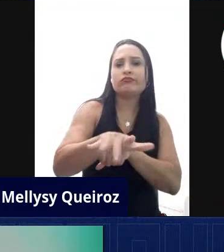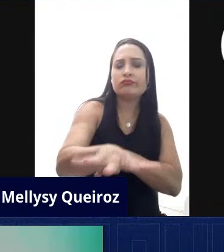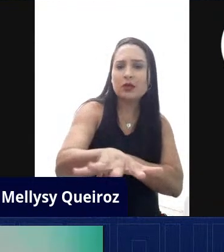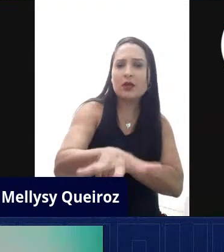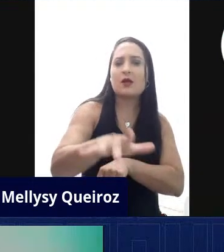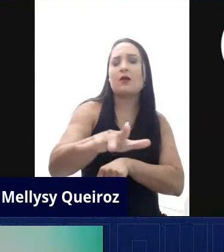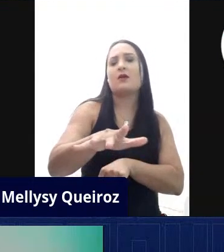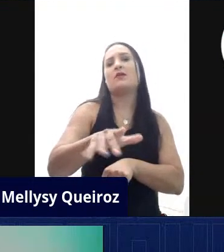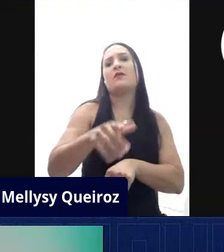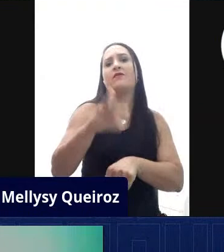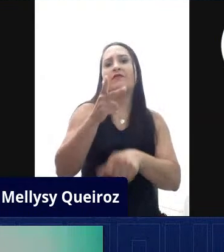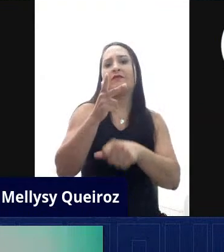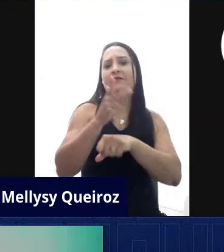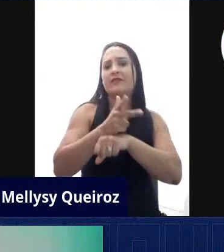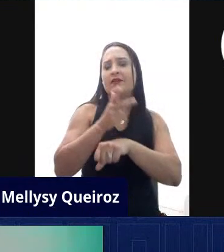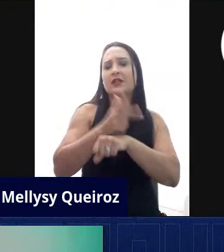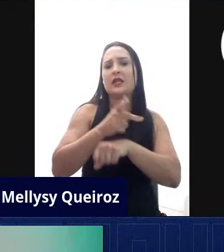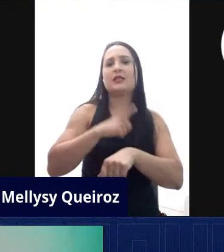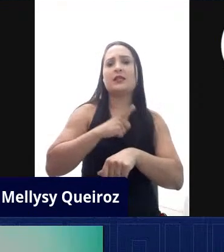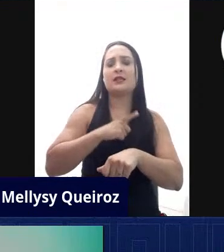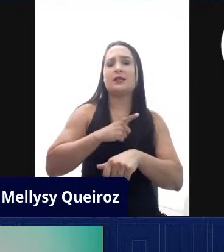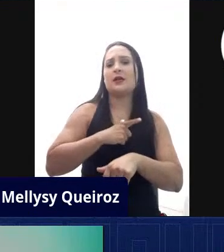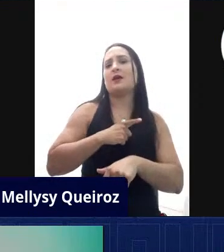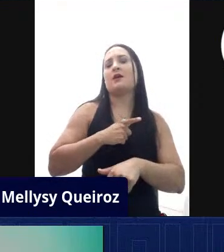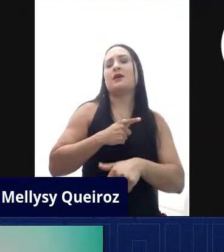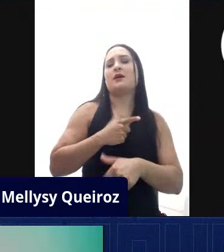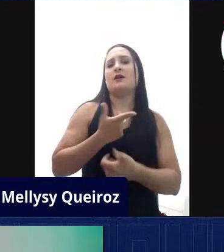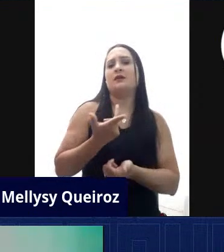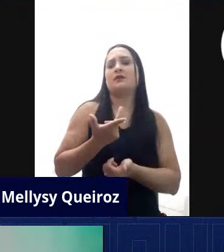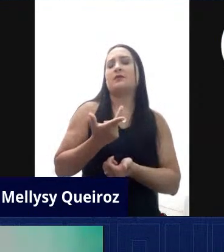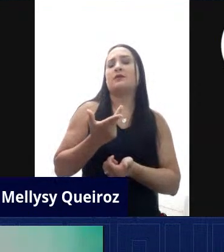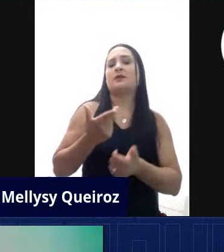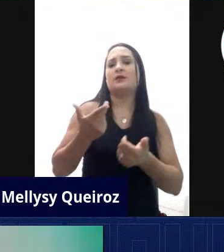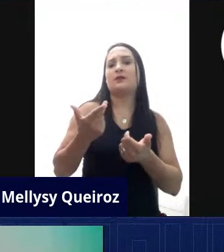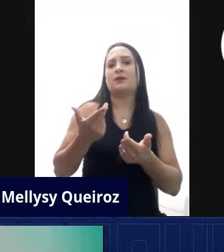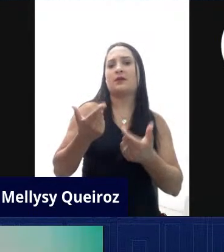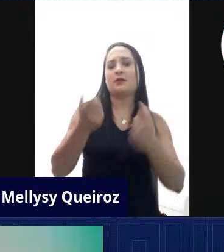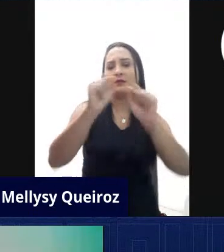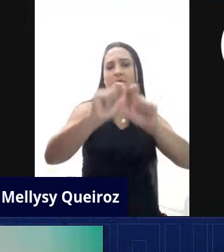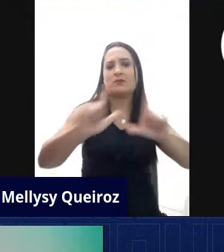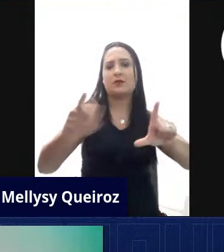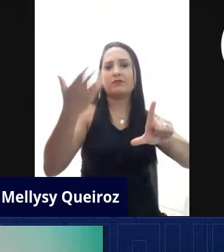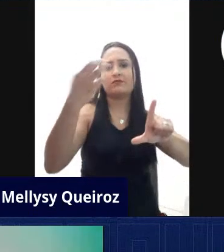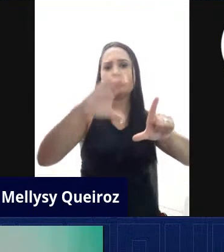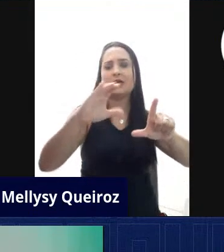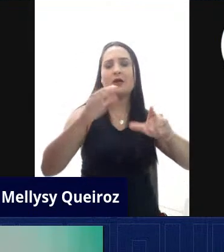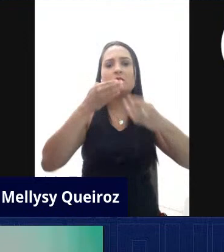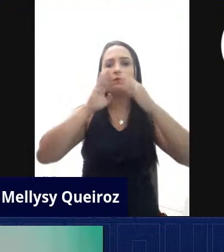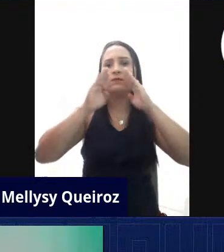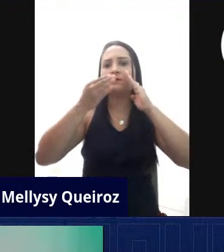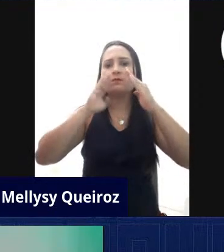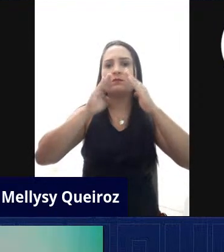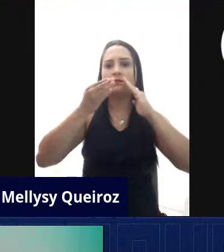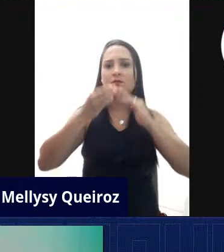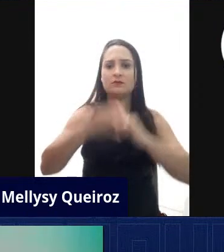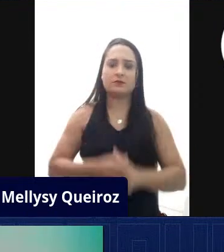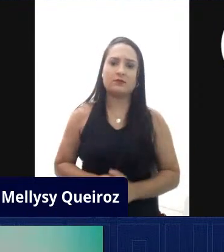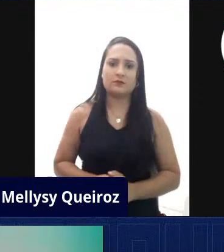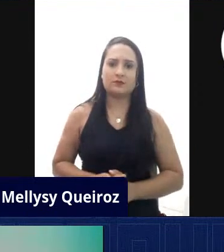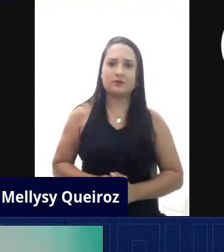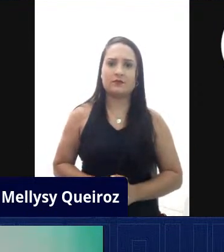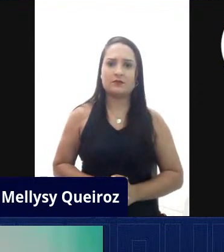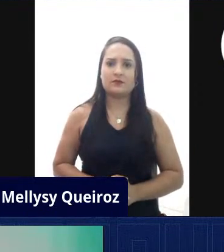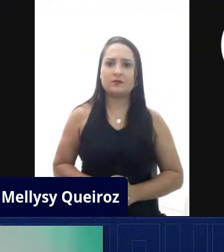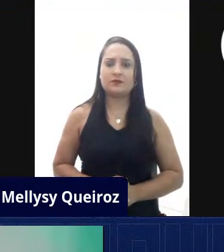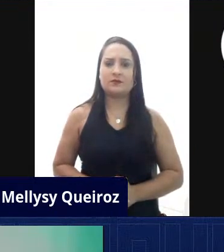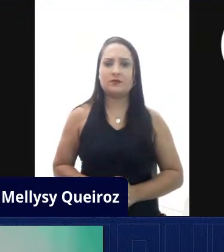Facebook, e assim que possível a gente vai voltar aqui com o vídeo. É, vamos ver aqui se já está aqui disponível a Luísa